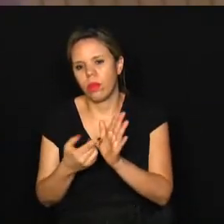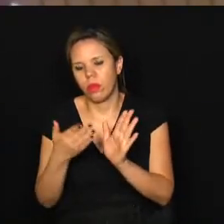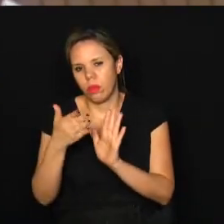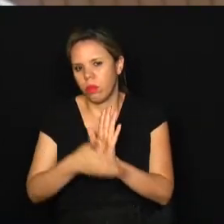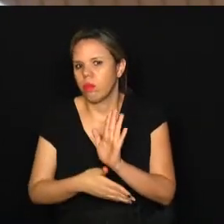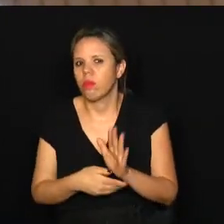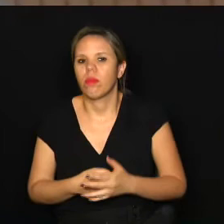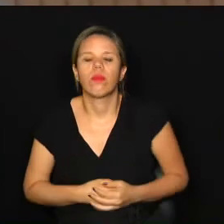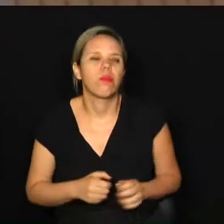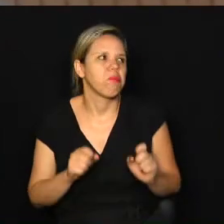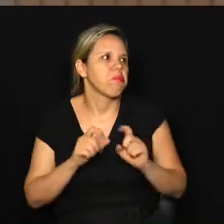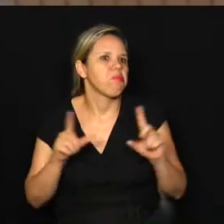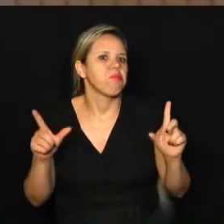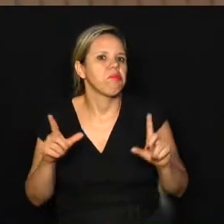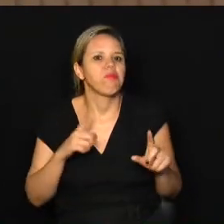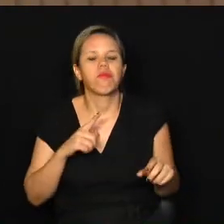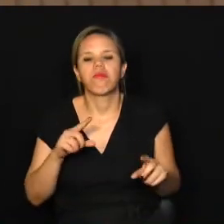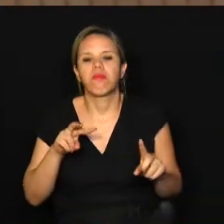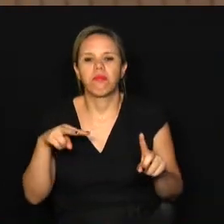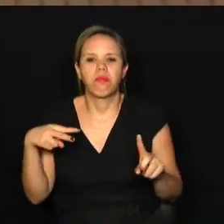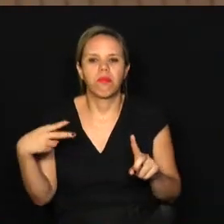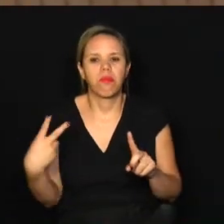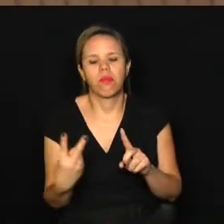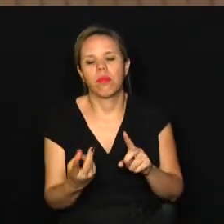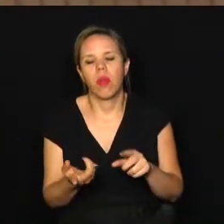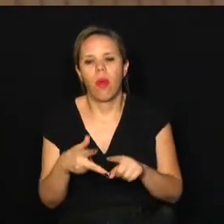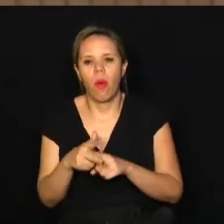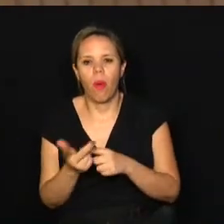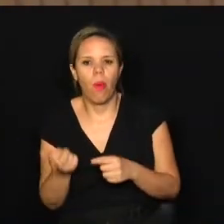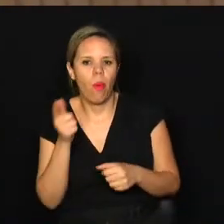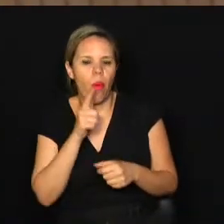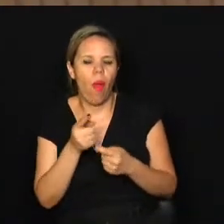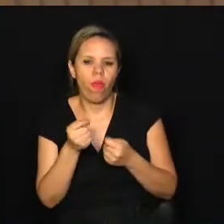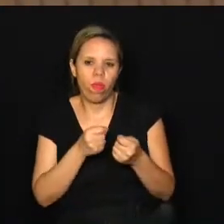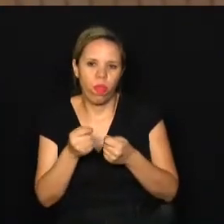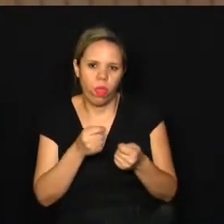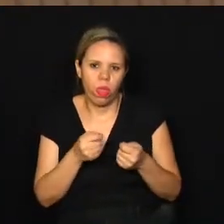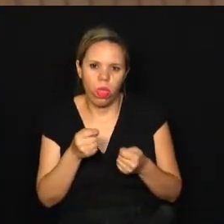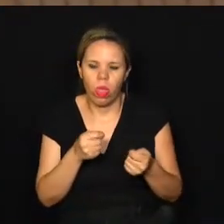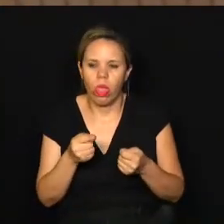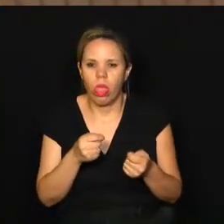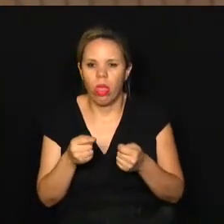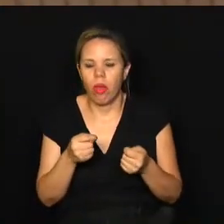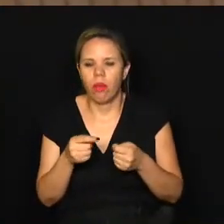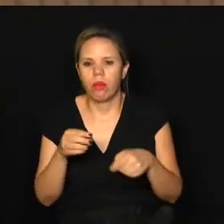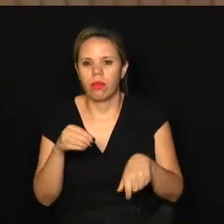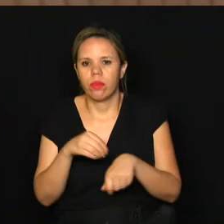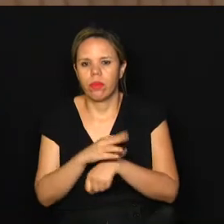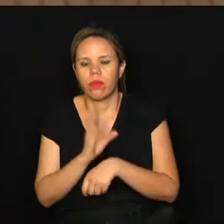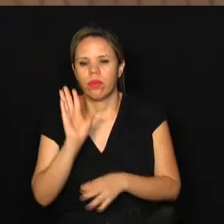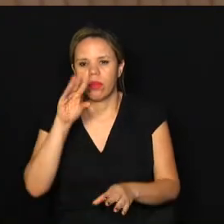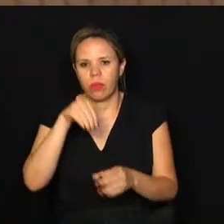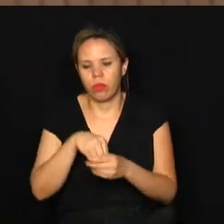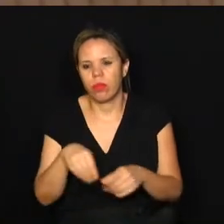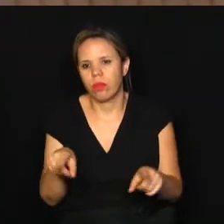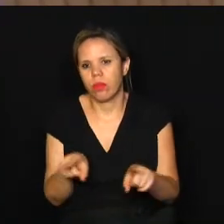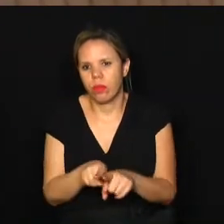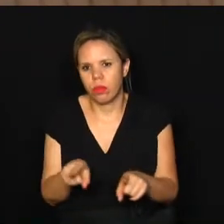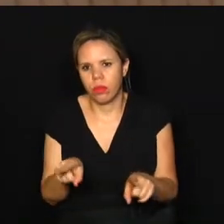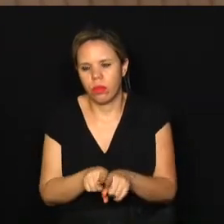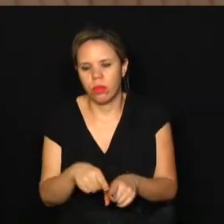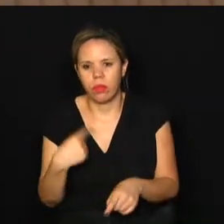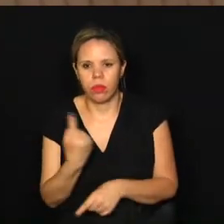colocados, há uma perspectiva de recuperação da nossa economia que reflete diretamente também na